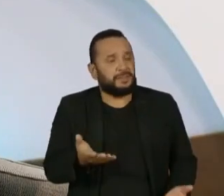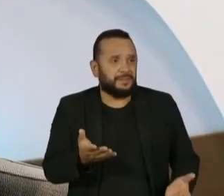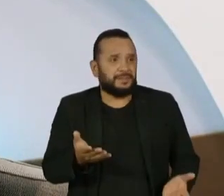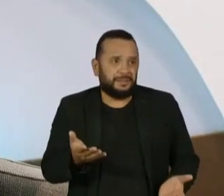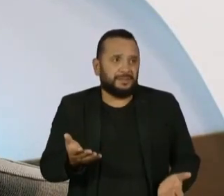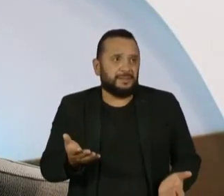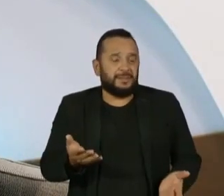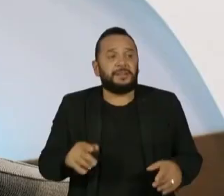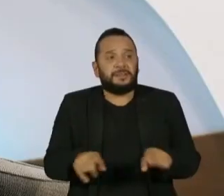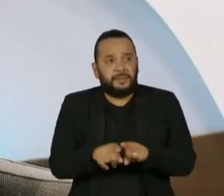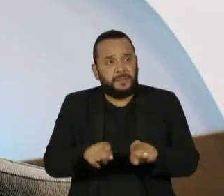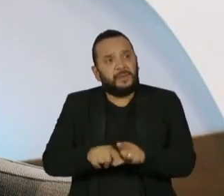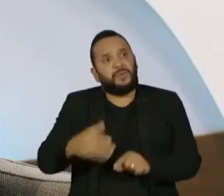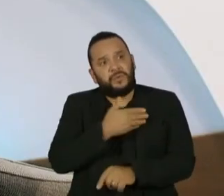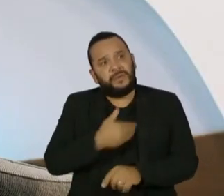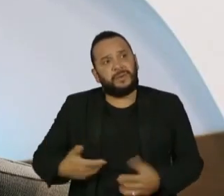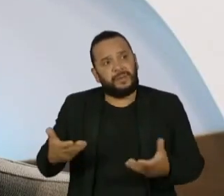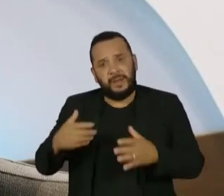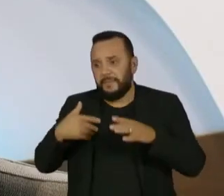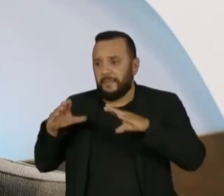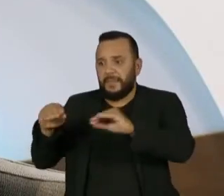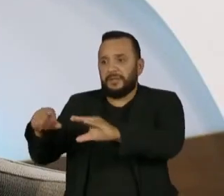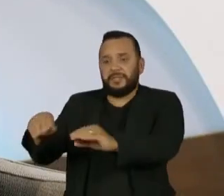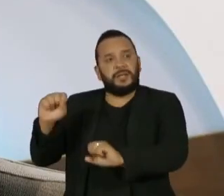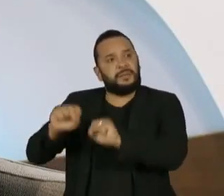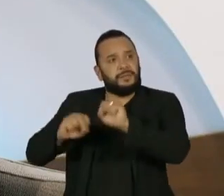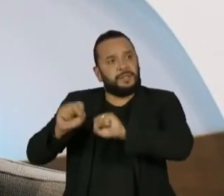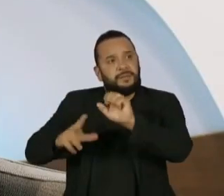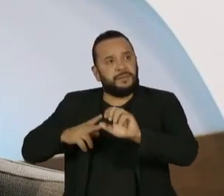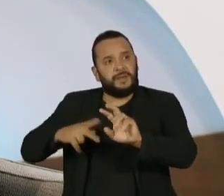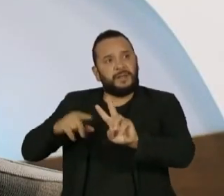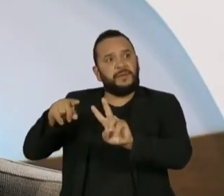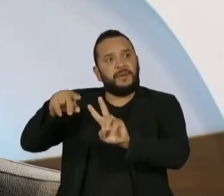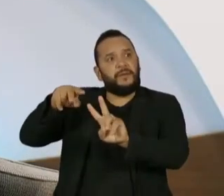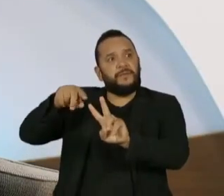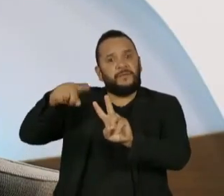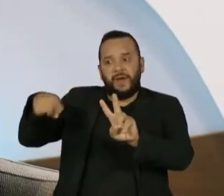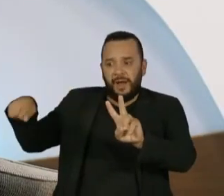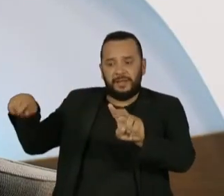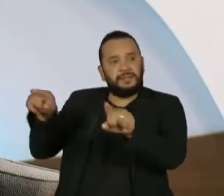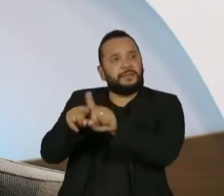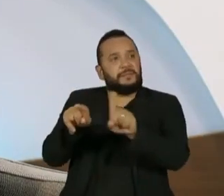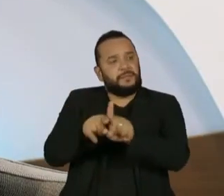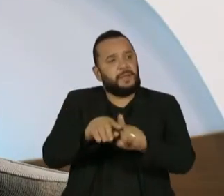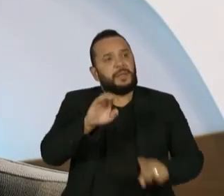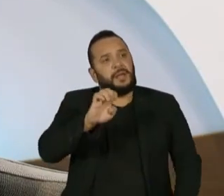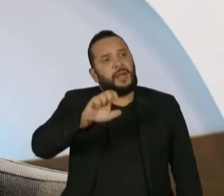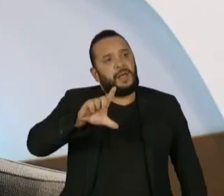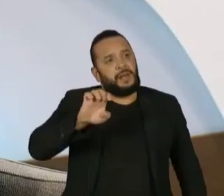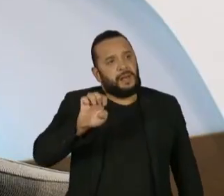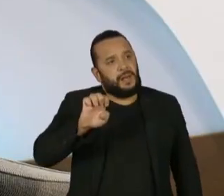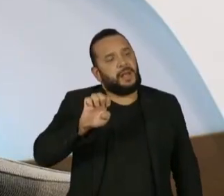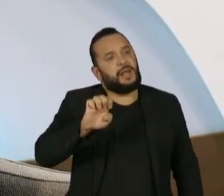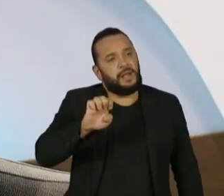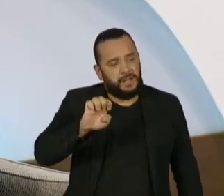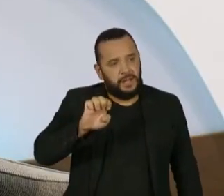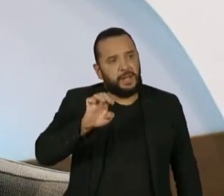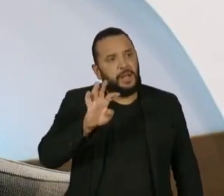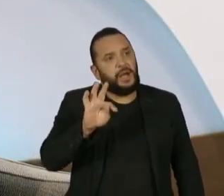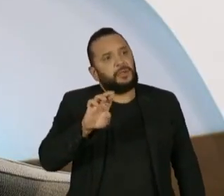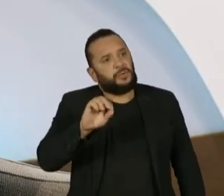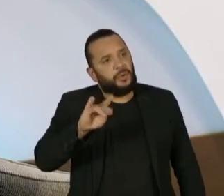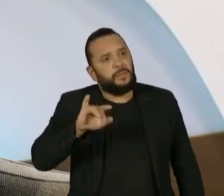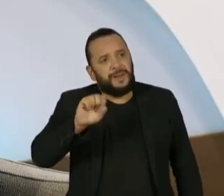quer intervir em empresas privadas como a Vale e como a Eletrobras, o que mostra que a interveniência ou a